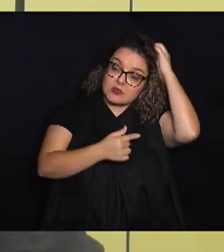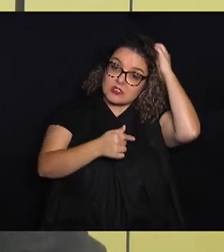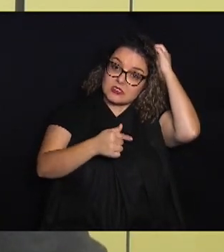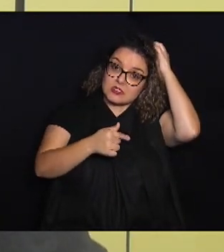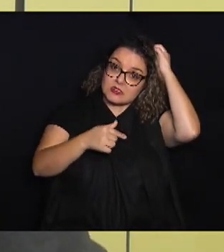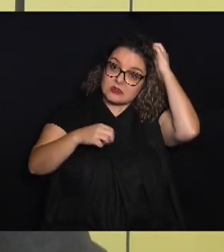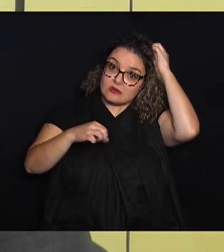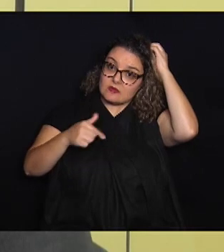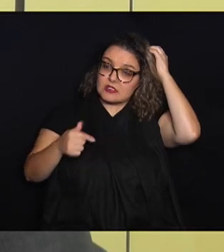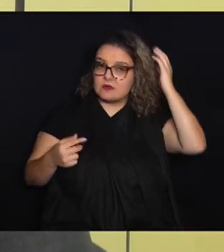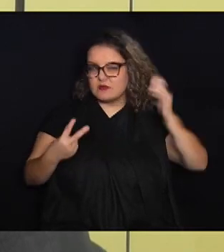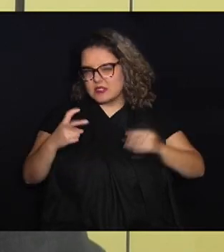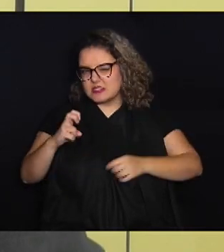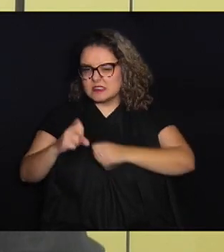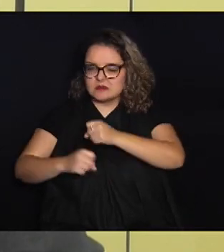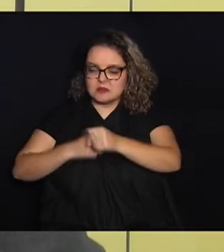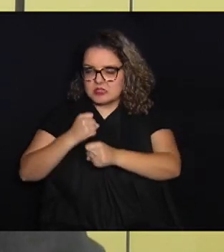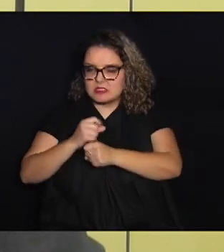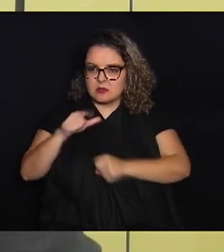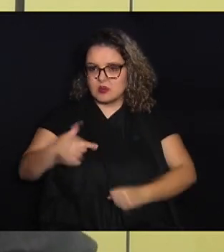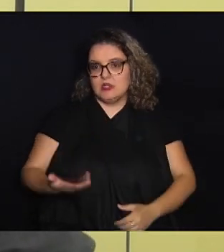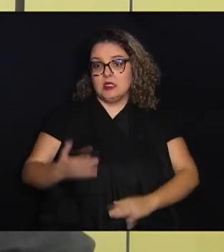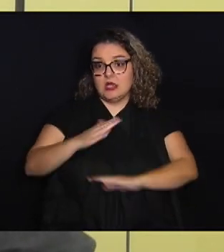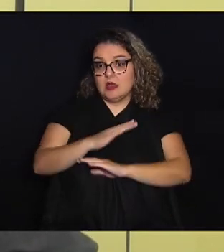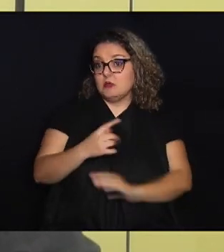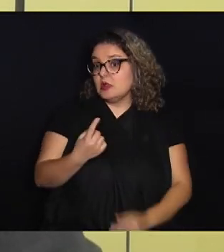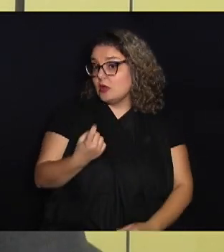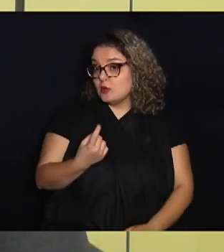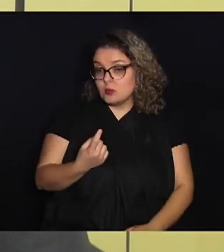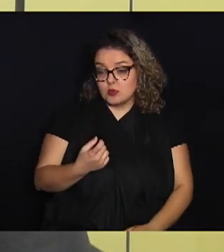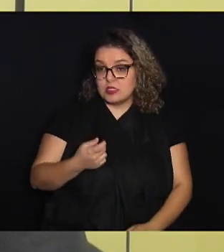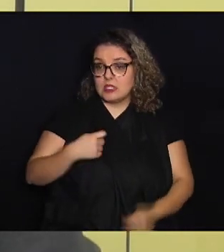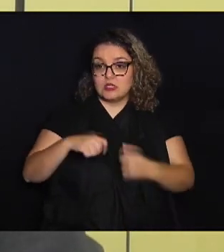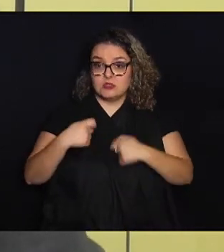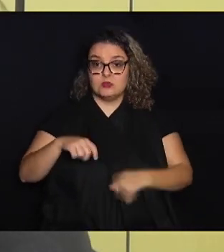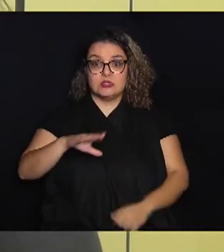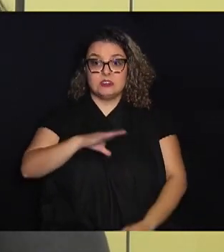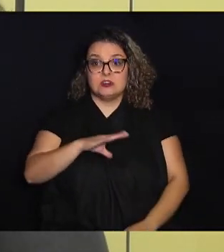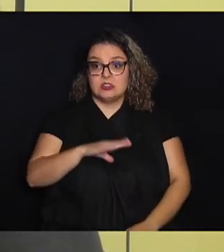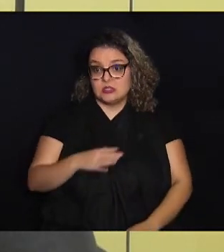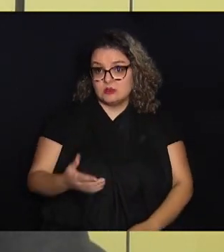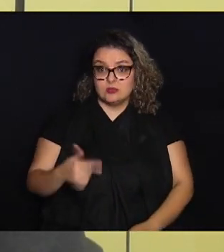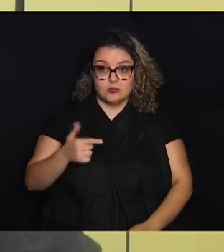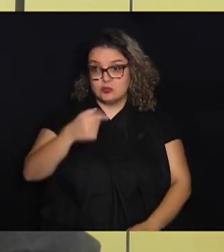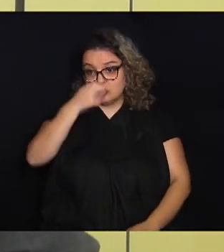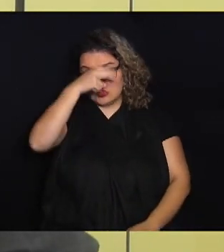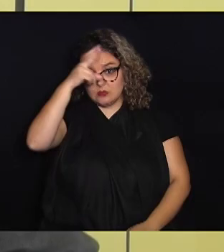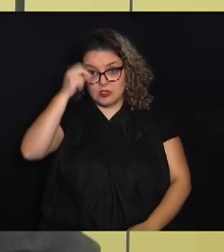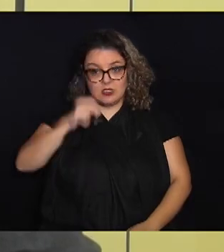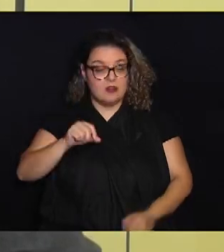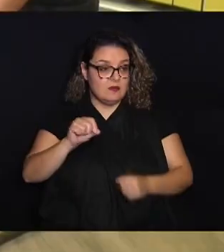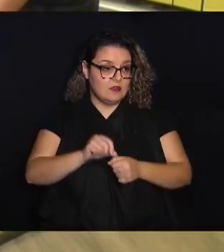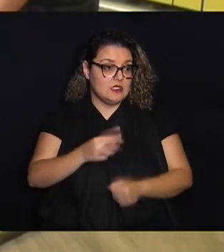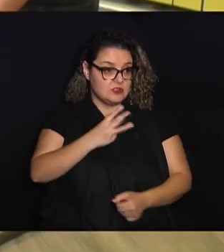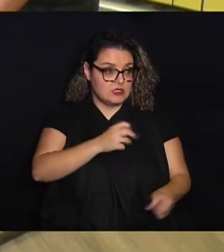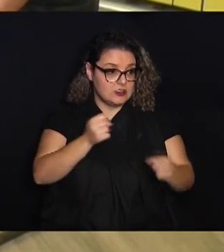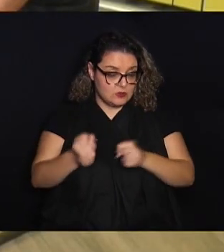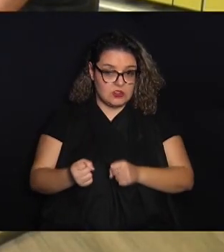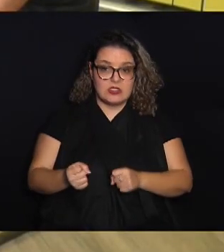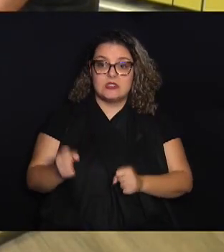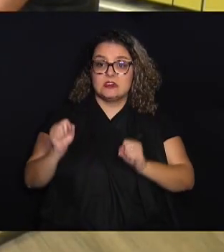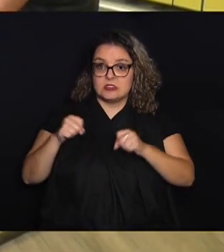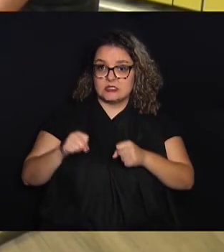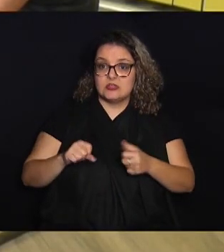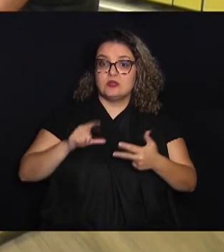né? Então, a Câmara ela era a única instituição administrativa da cidade, não existia prefeitura. Ela fazia os 3 poderes. Exatamente.